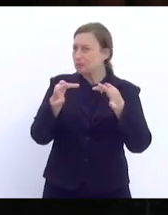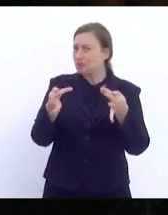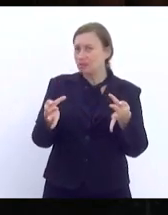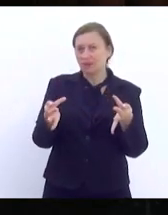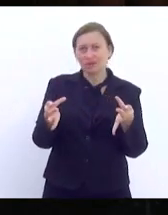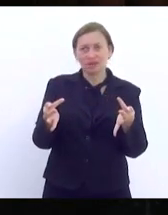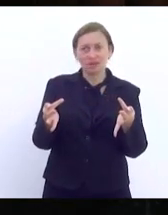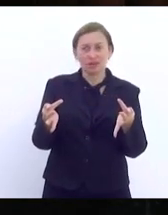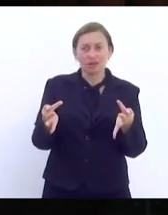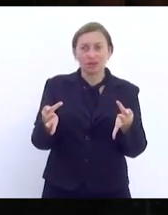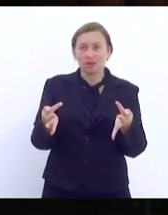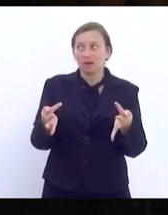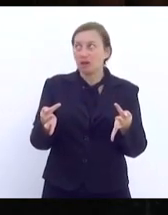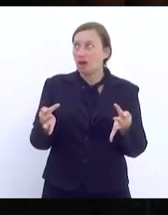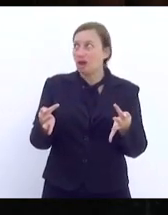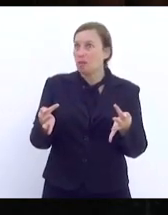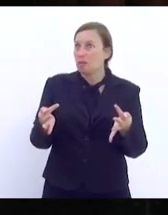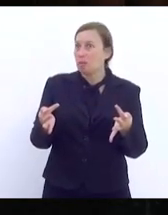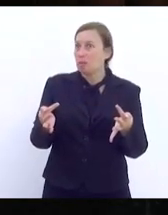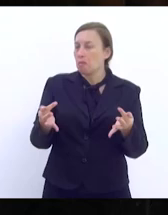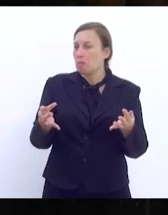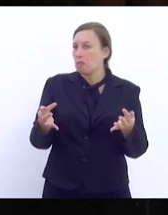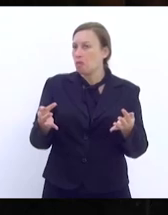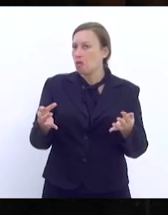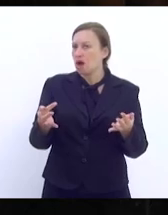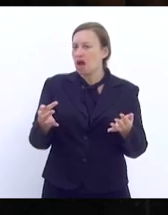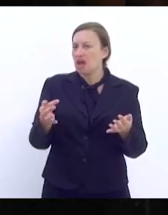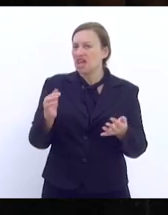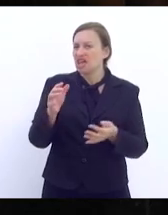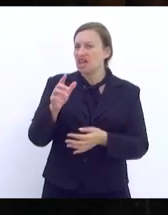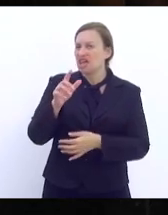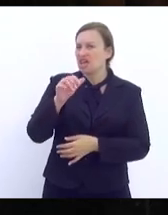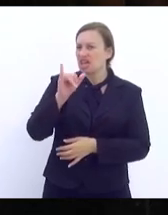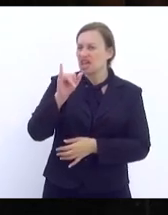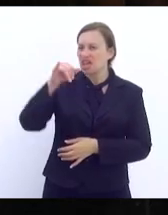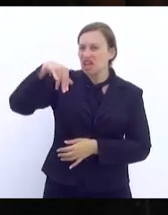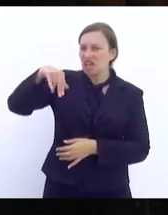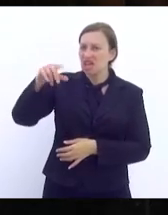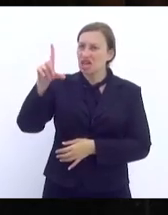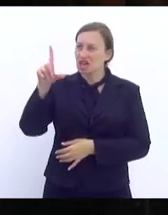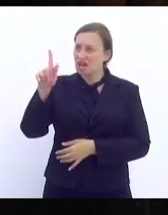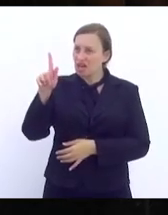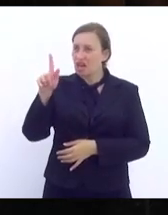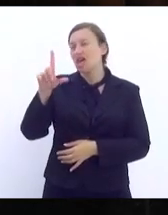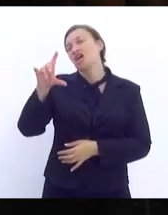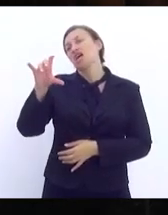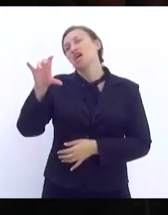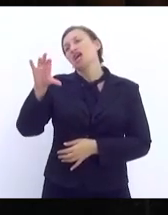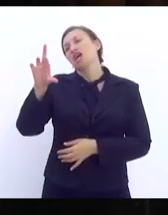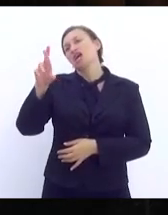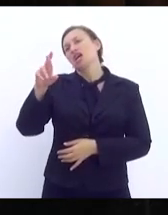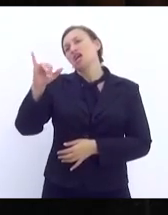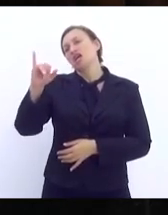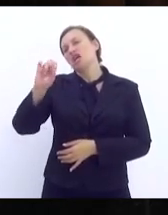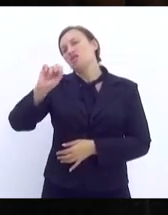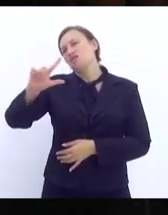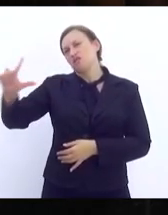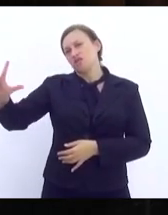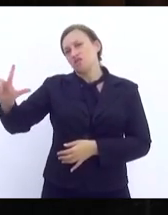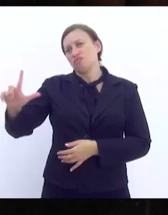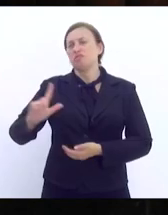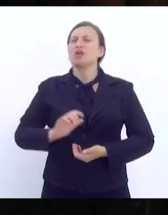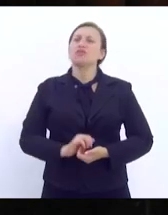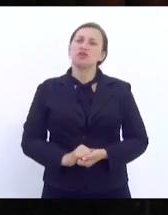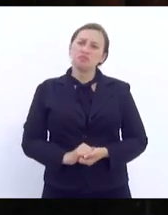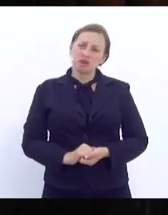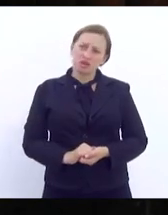não crível incrível entender de maneira diversa Mas vamos lá na